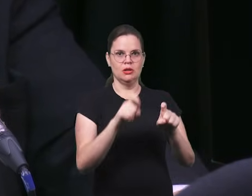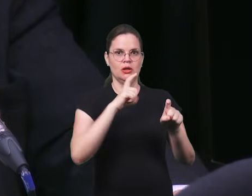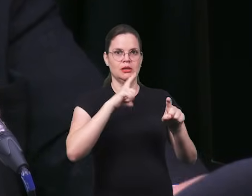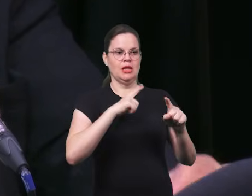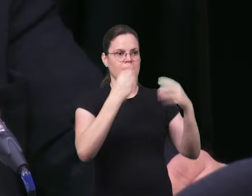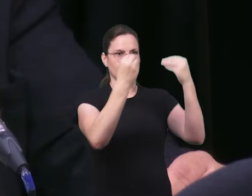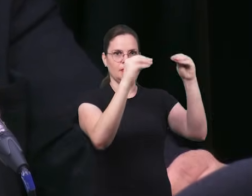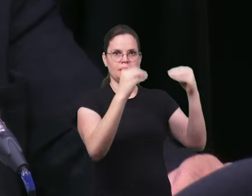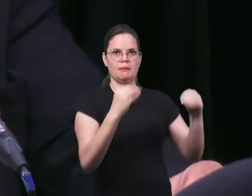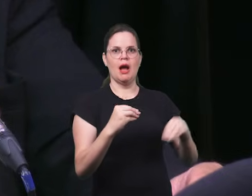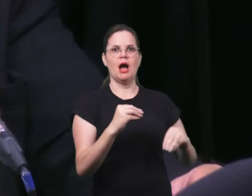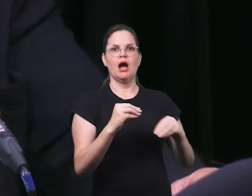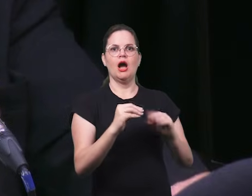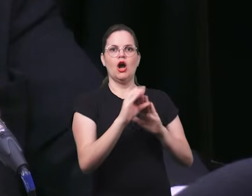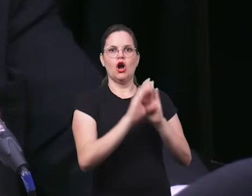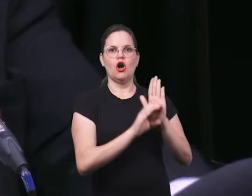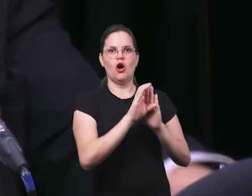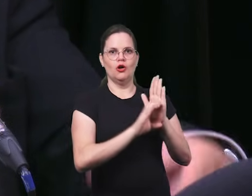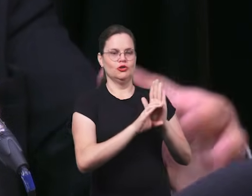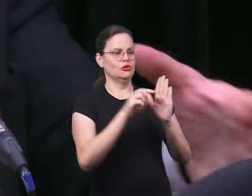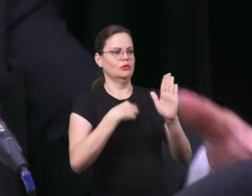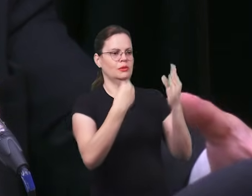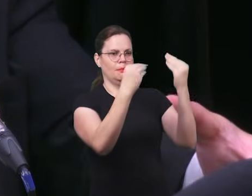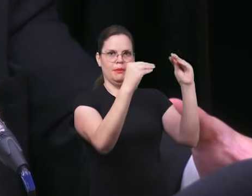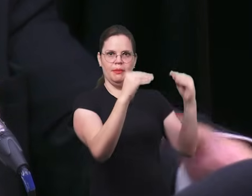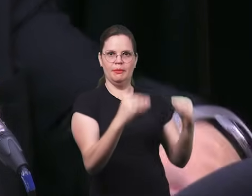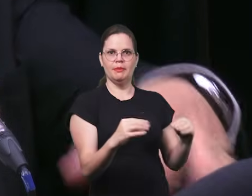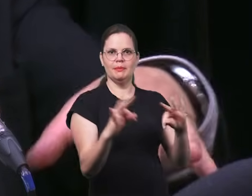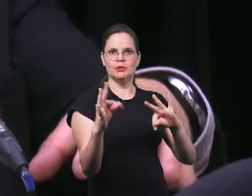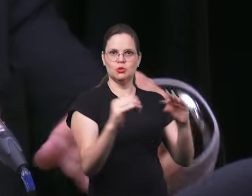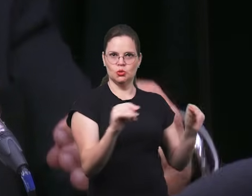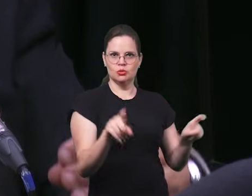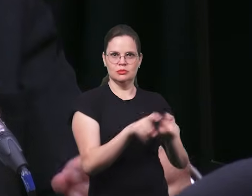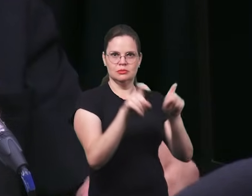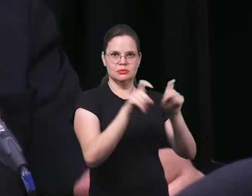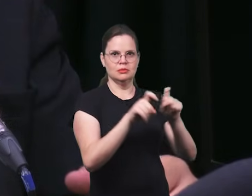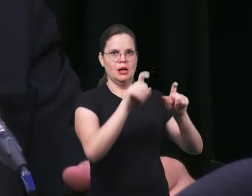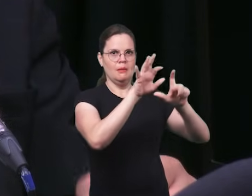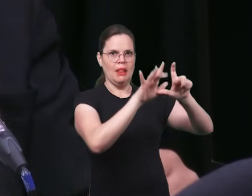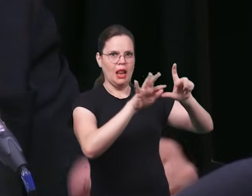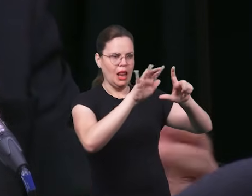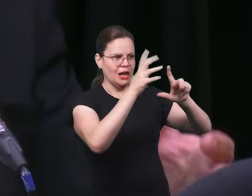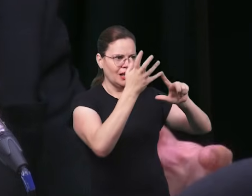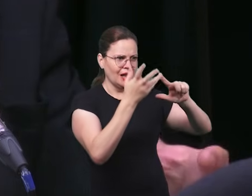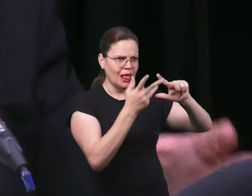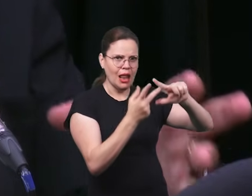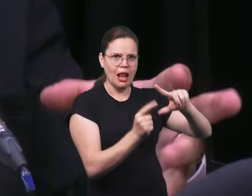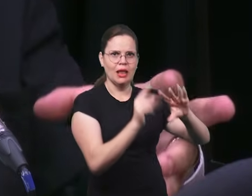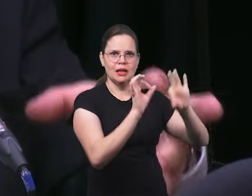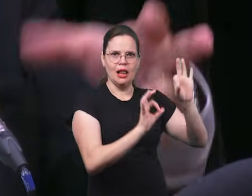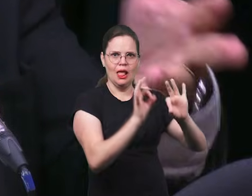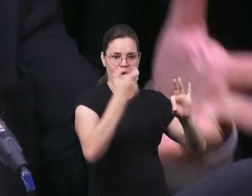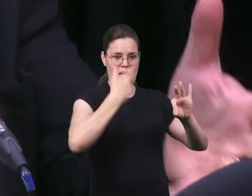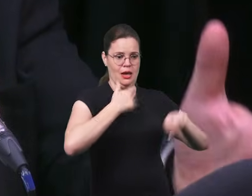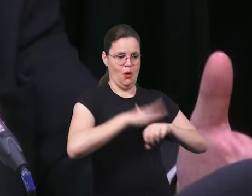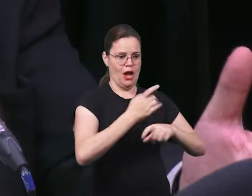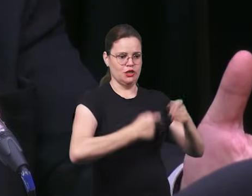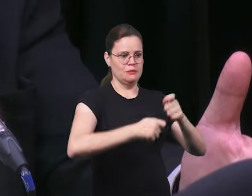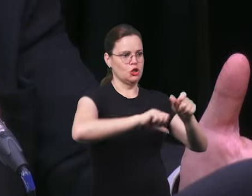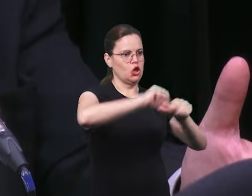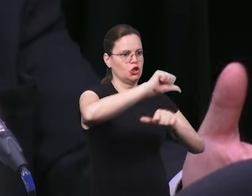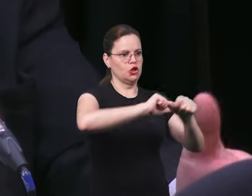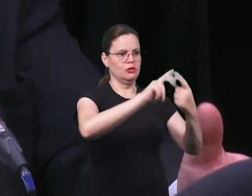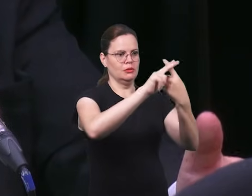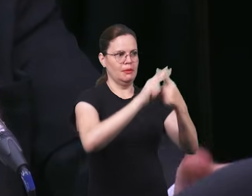Então ele pode mudar toda a realidade. Por isso que lá no relógio da casa ele faz uma coisa que aos nossos olhos é impossível. Ele faz o tempo voltar para